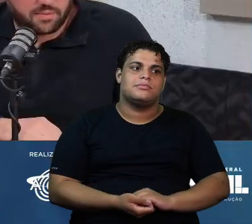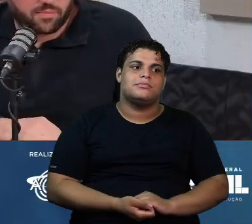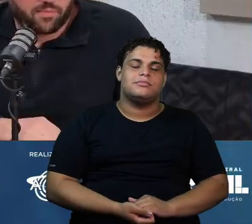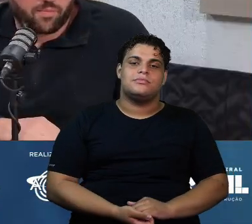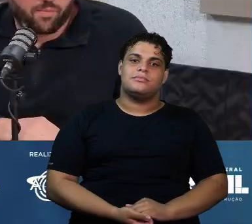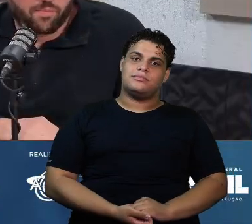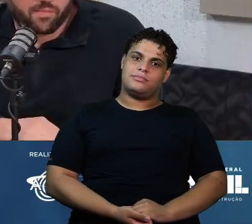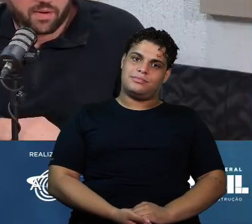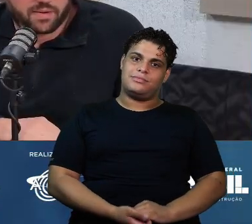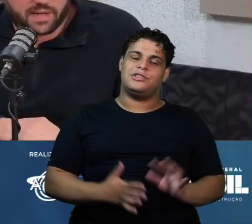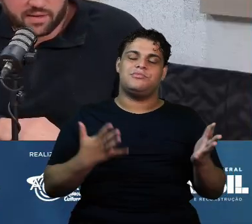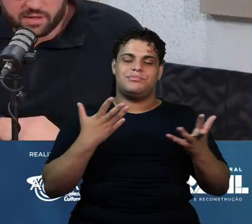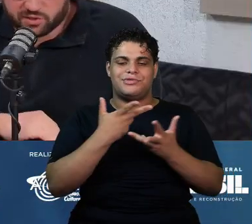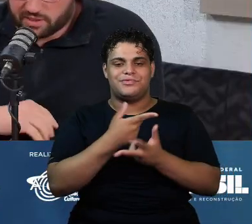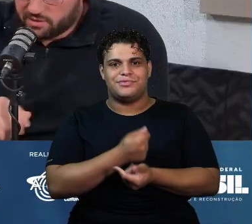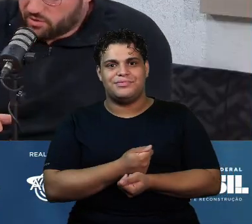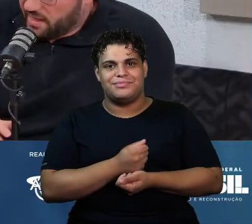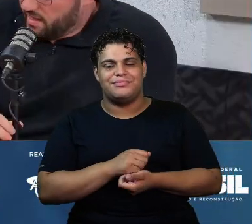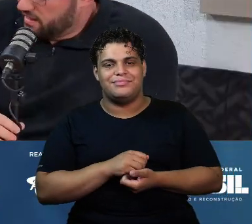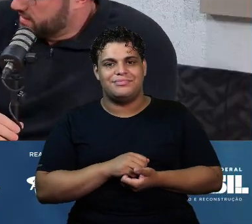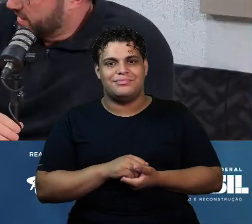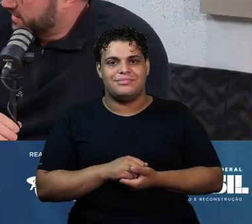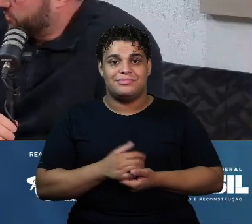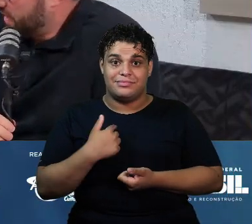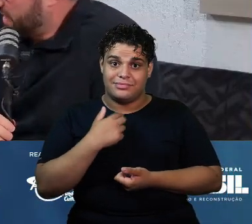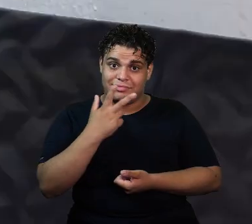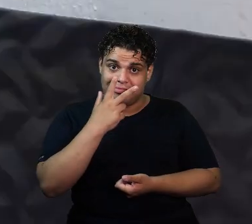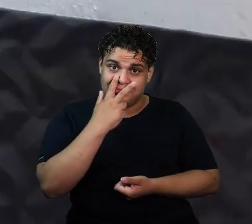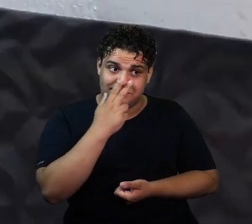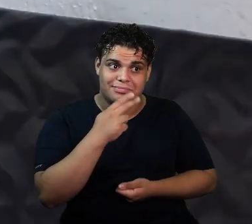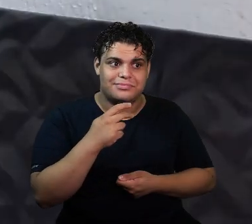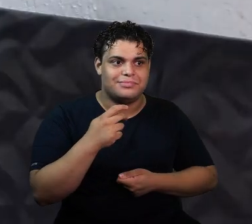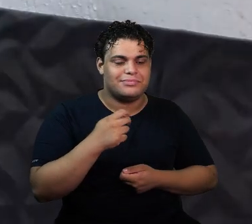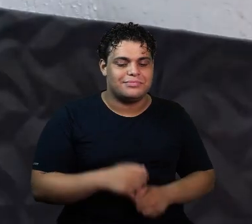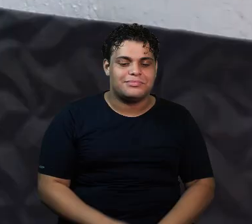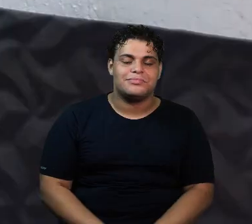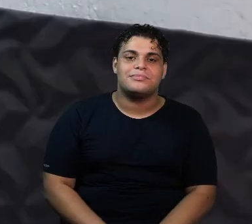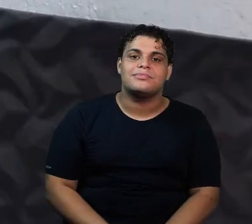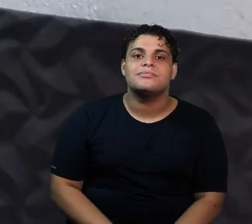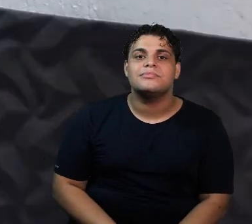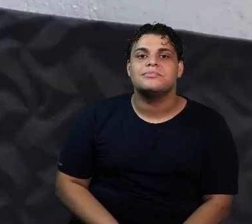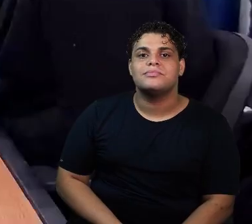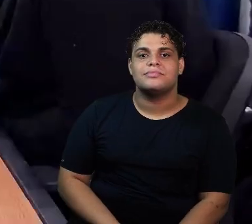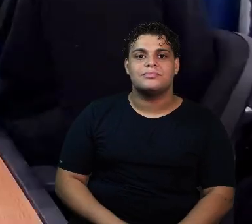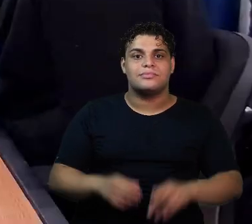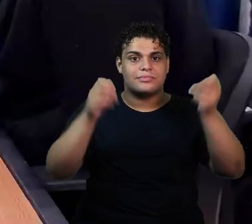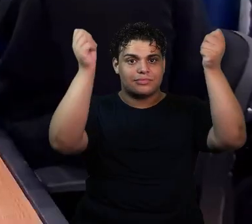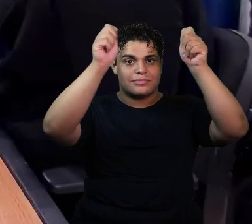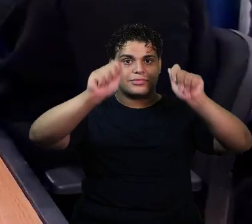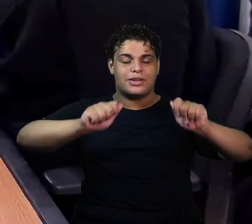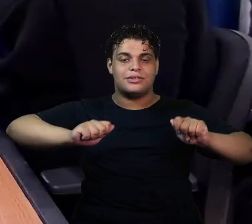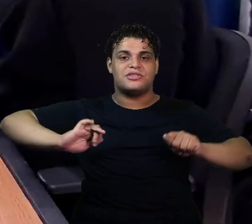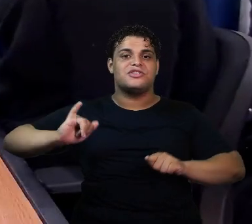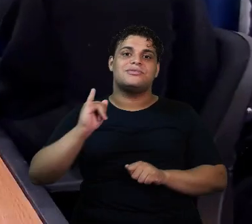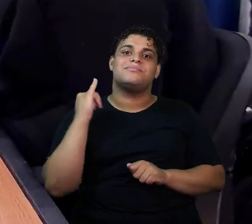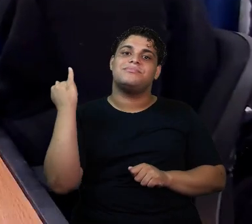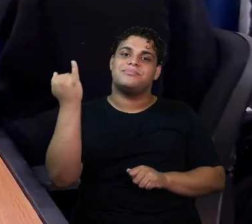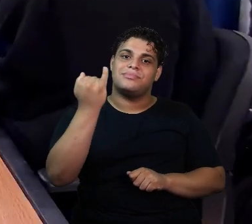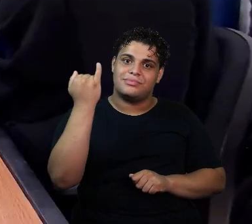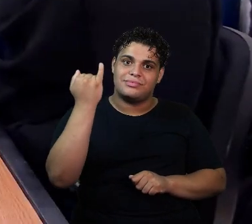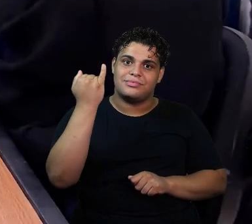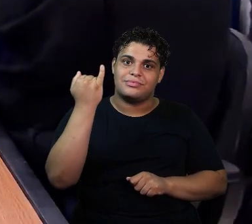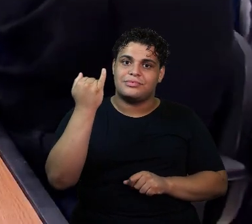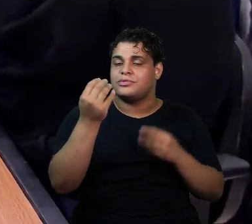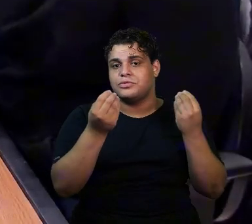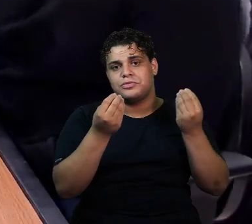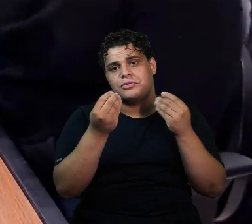é maravilhoso, né? Eu acho E que essa questão da arte, Rafael, é muito importante mesmo, porque é uma forma